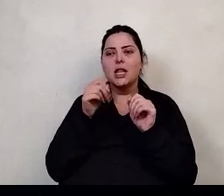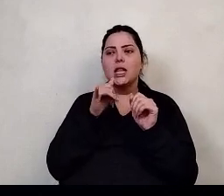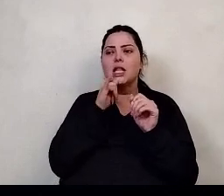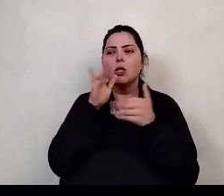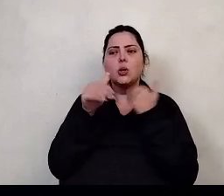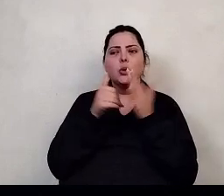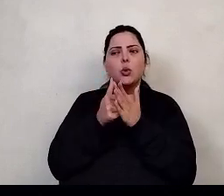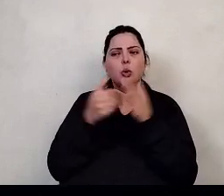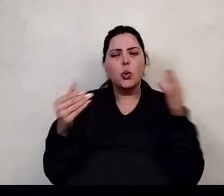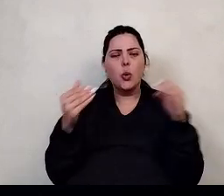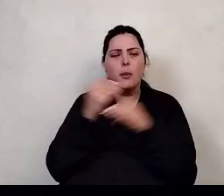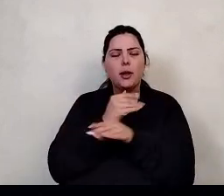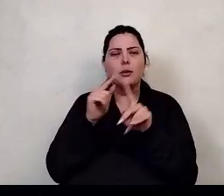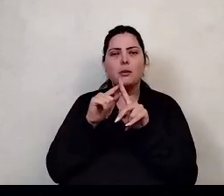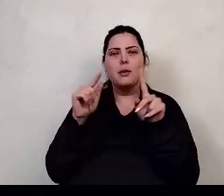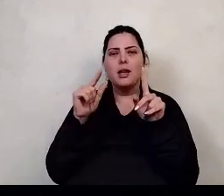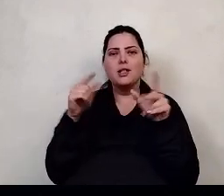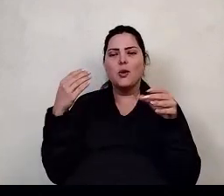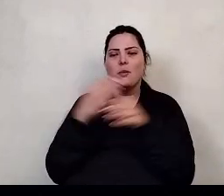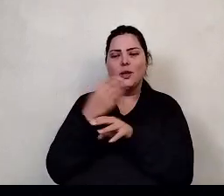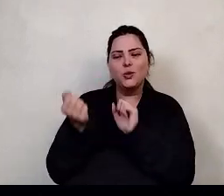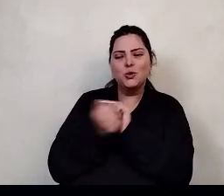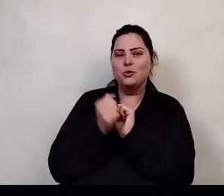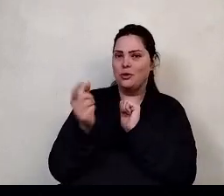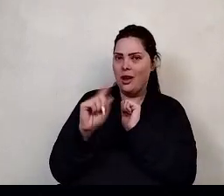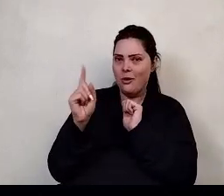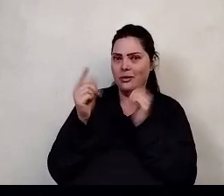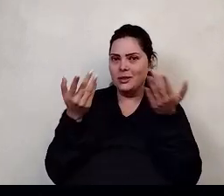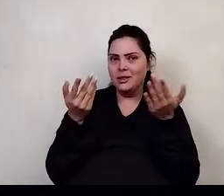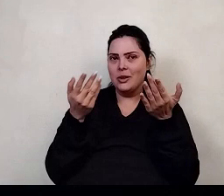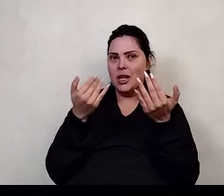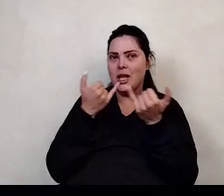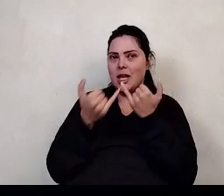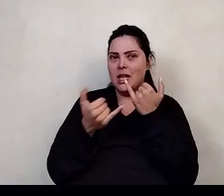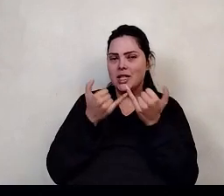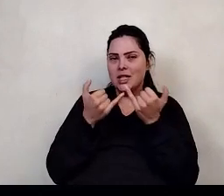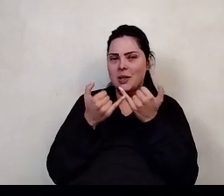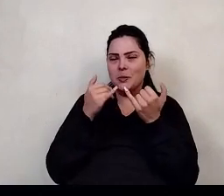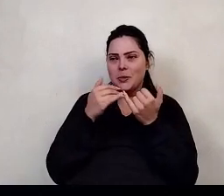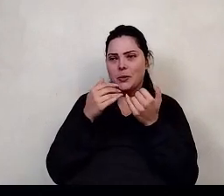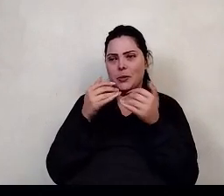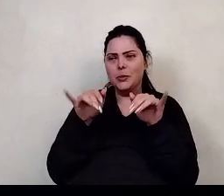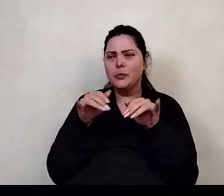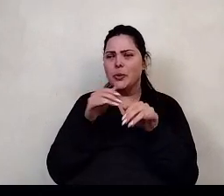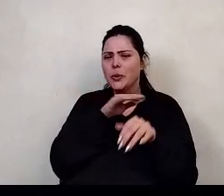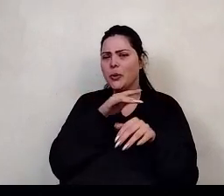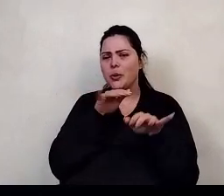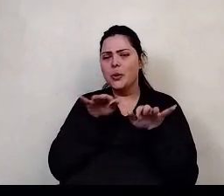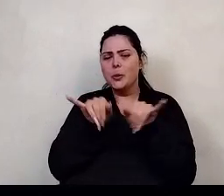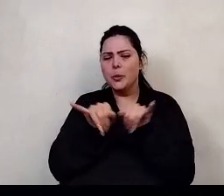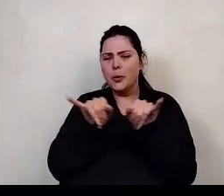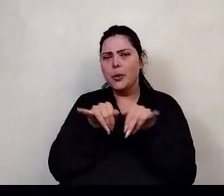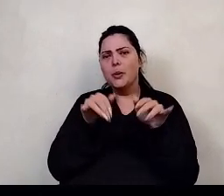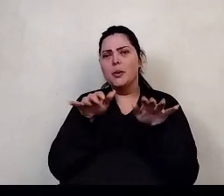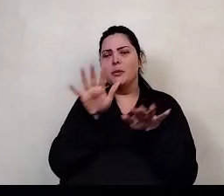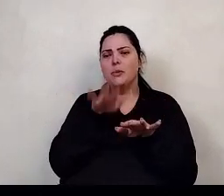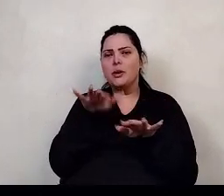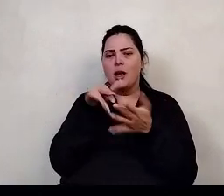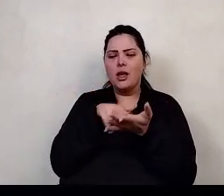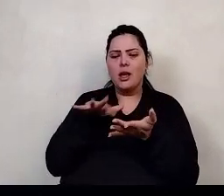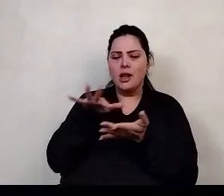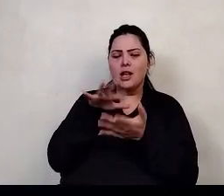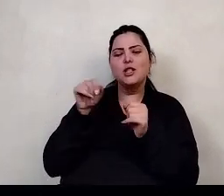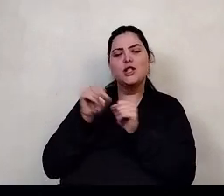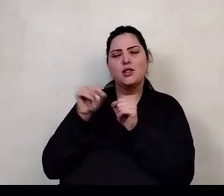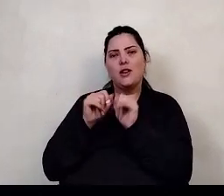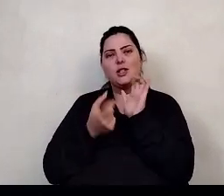mas não testou o todo. Então, esse exemplo que parece tolo no mundo real olhando para um carro, a gente faz muito no mundo de software. Bom, mas aí para